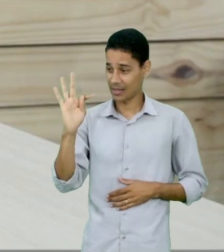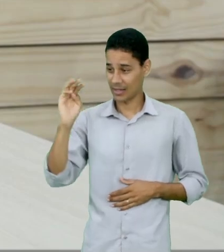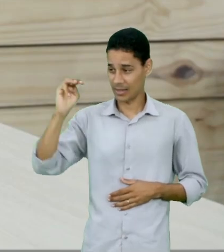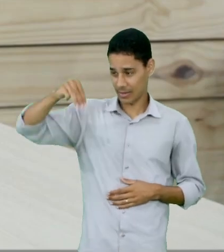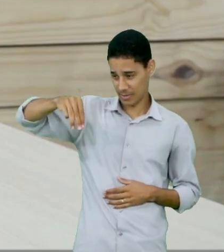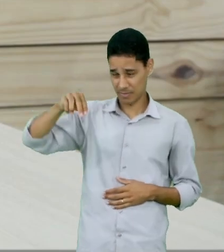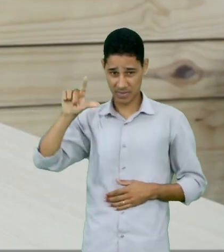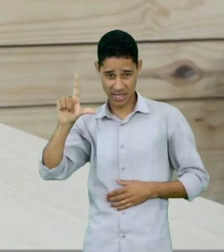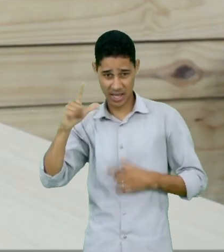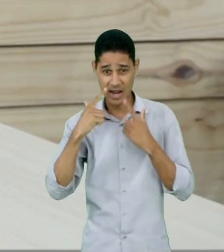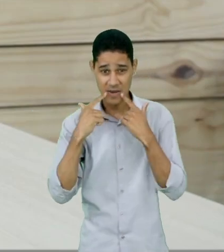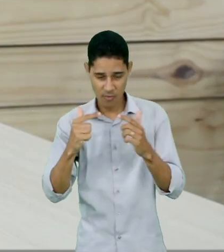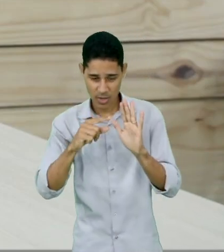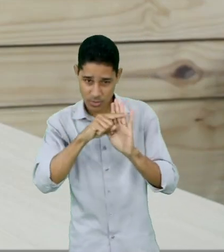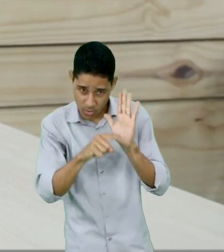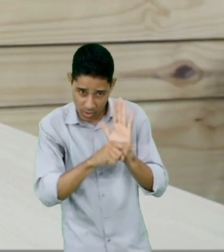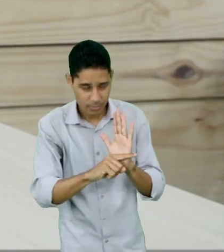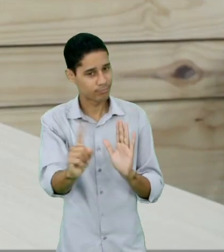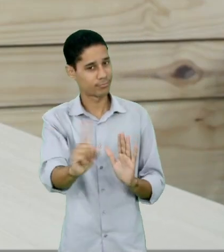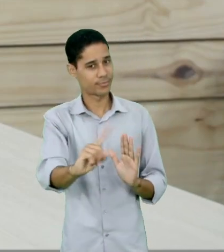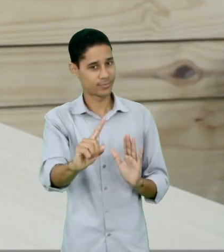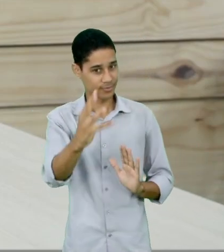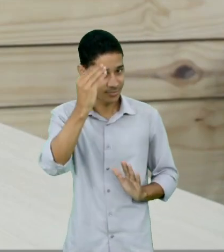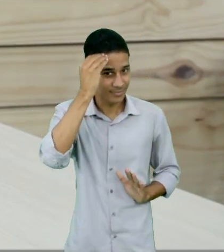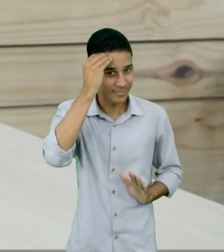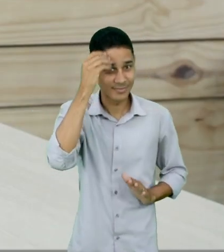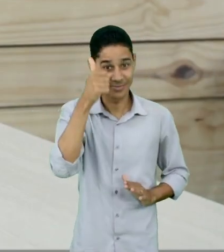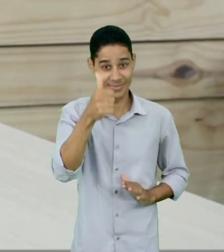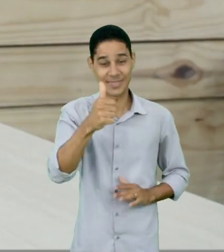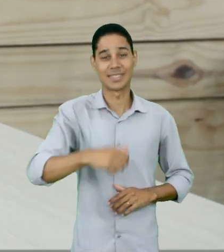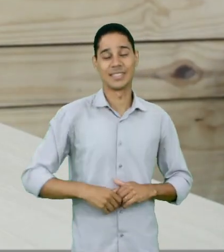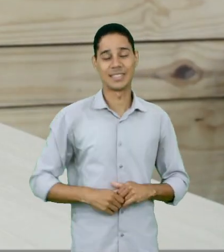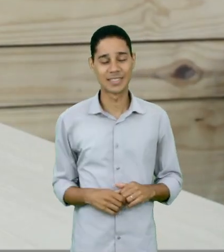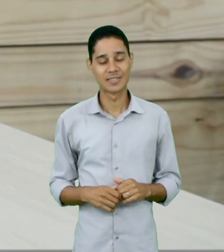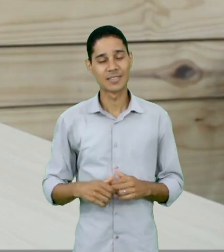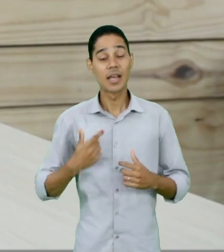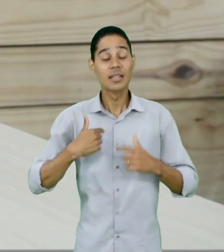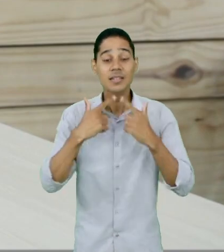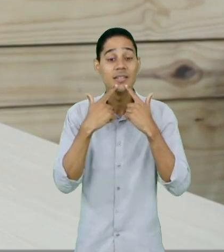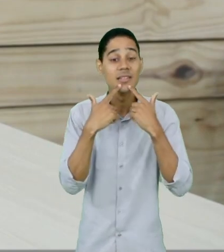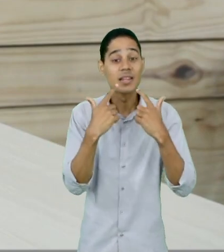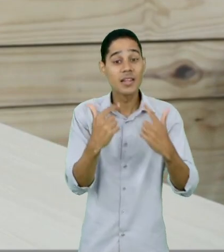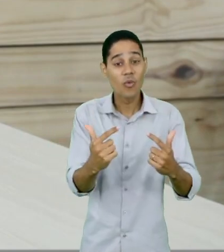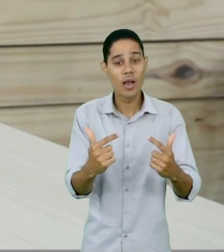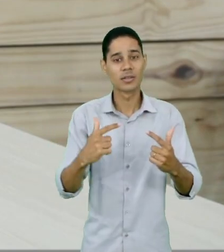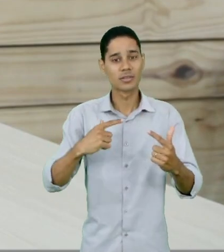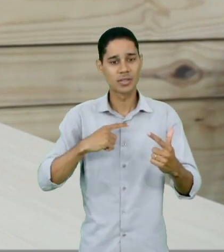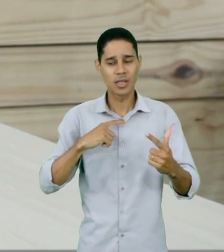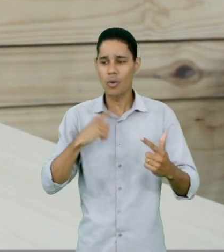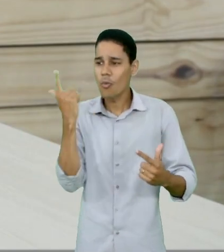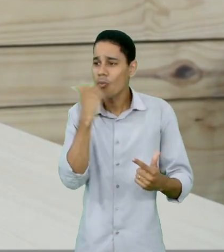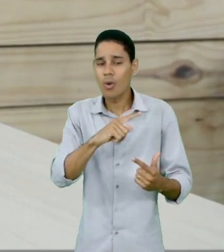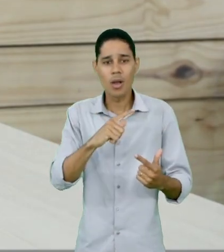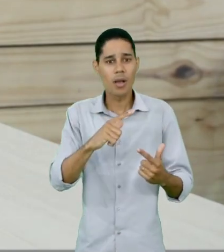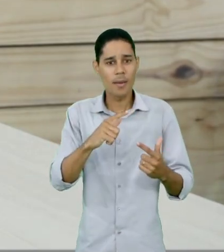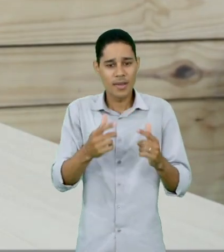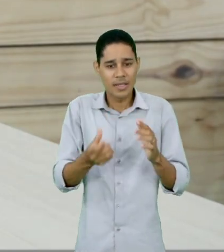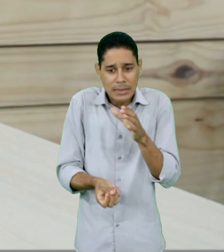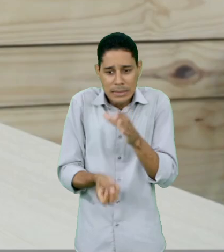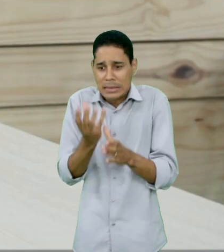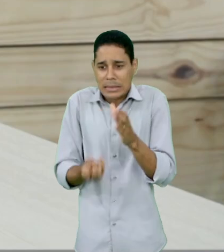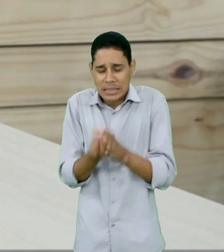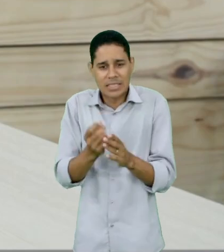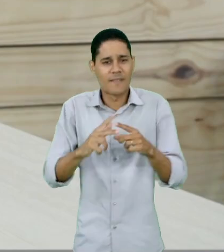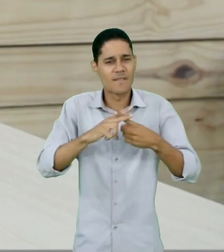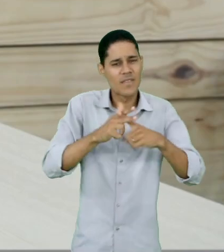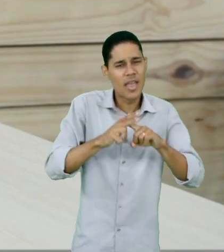programação, certo? Guarda aí. Com essas linguagens, a gente consegue hoje desenvolver uma série de ferramentas, uma série